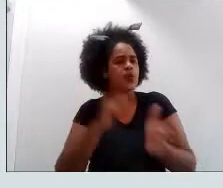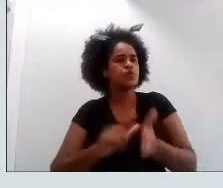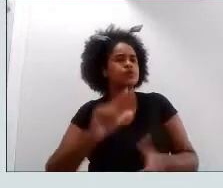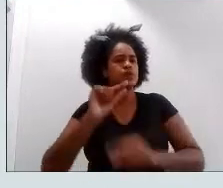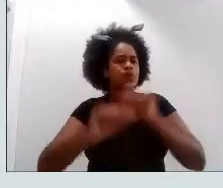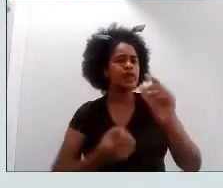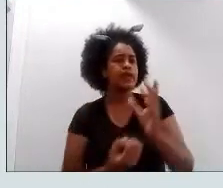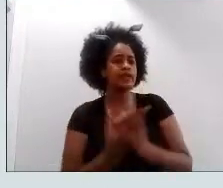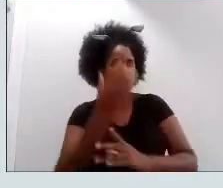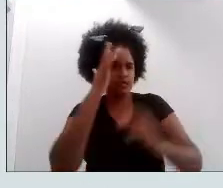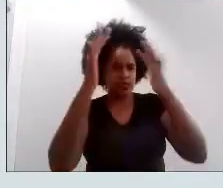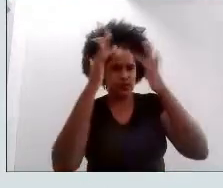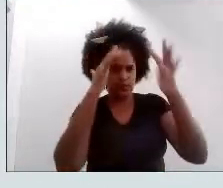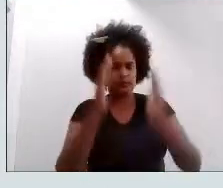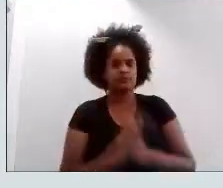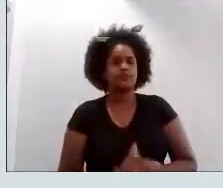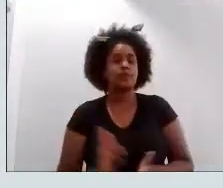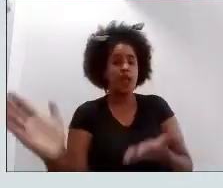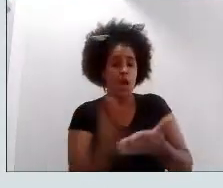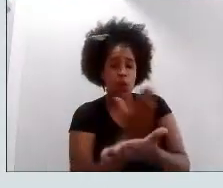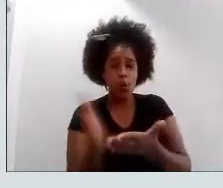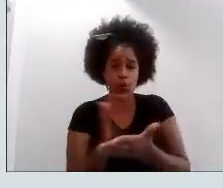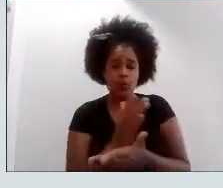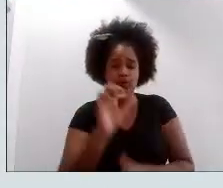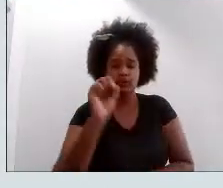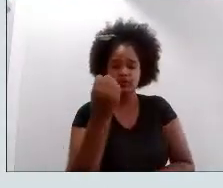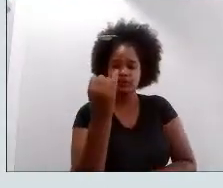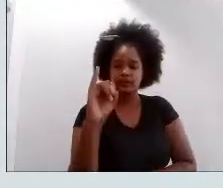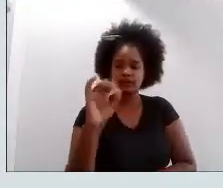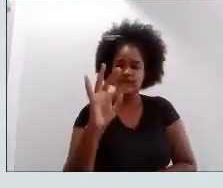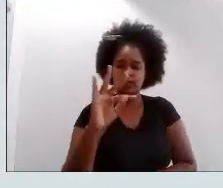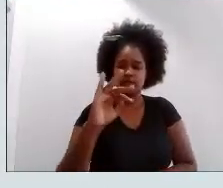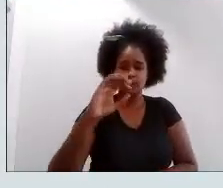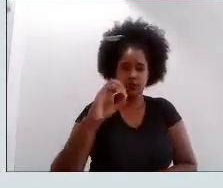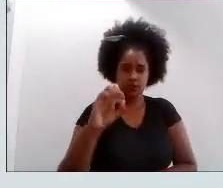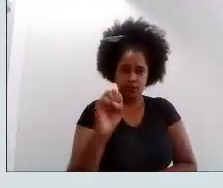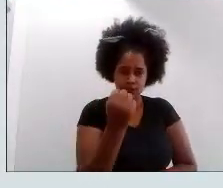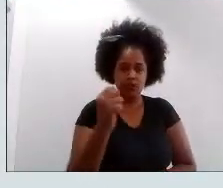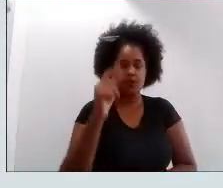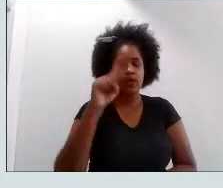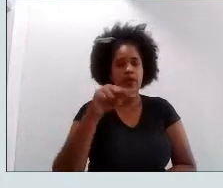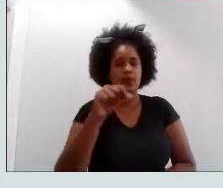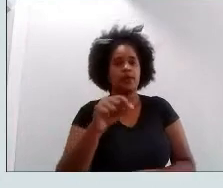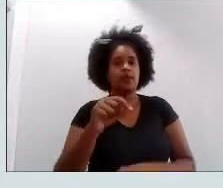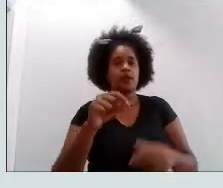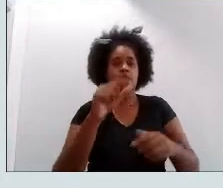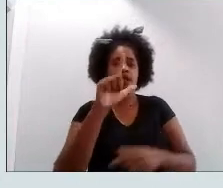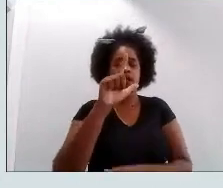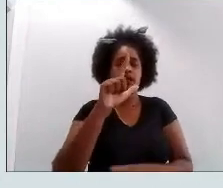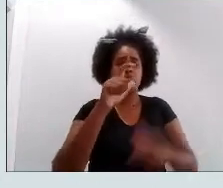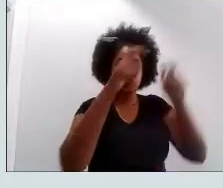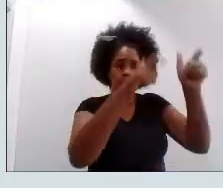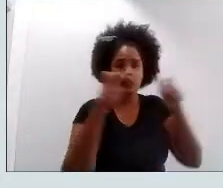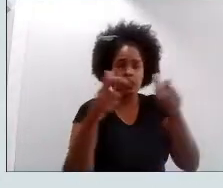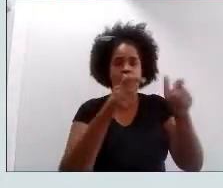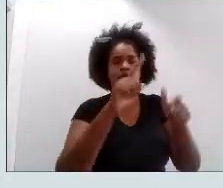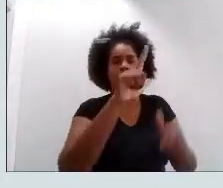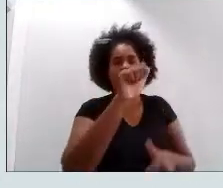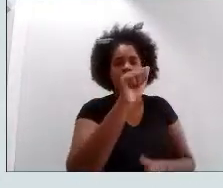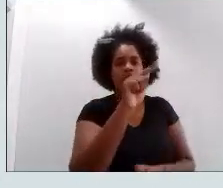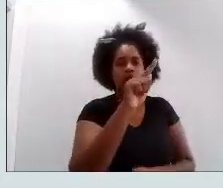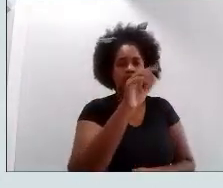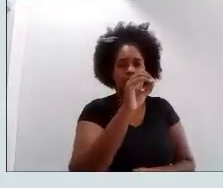arqueológicos são o de Lagoa Santa, o de Raimundo Nonato, o de Alcobaça e o do Vale do Catimbau. O de